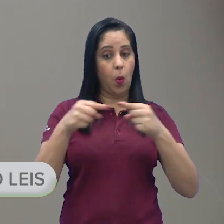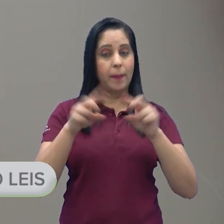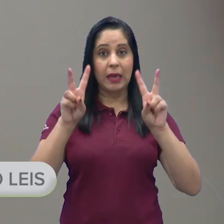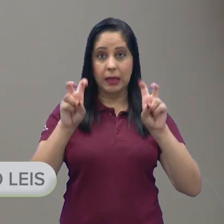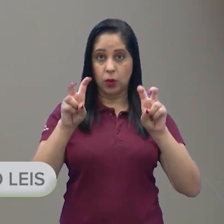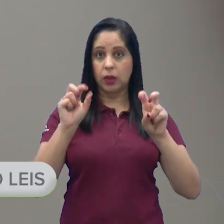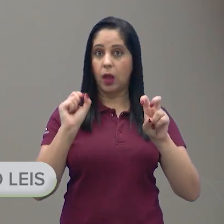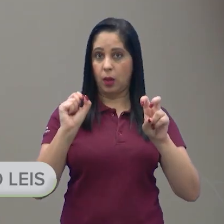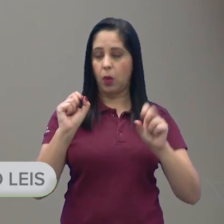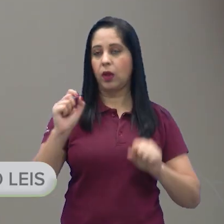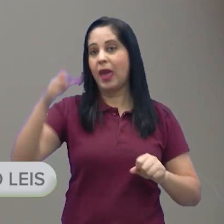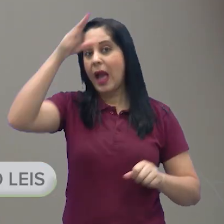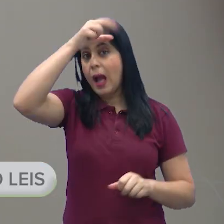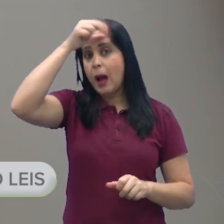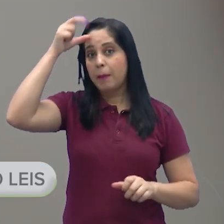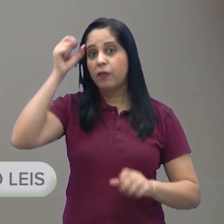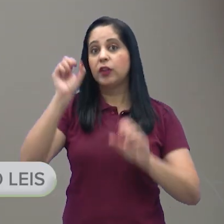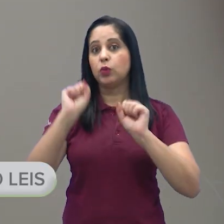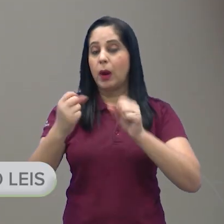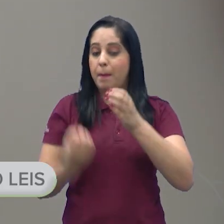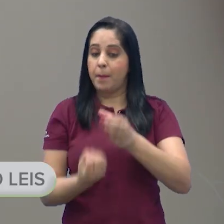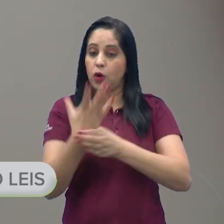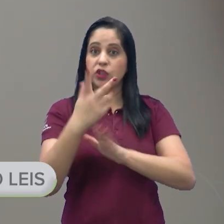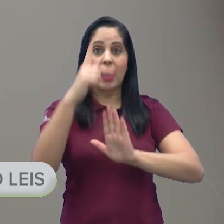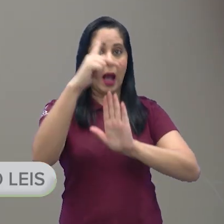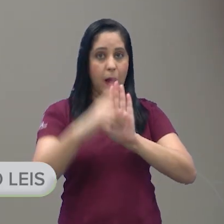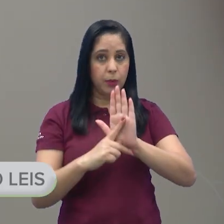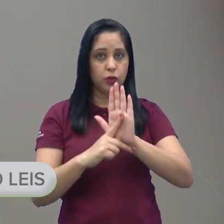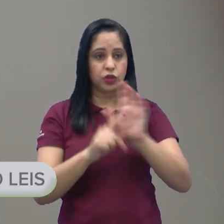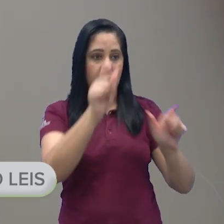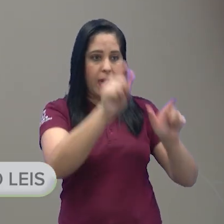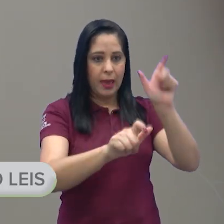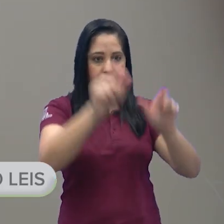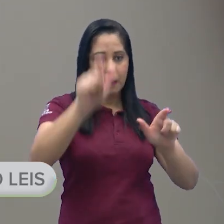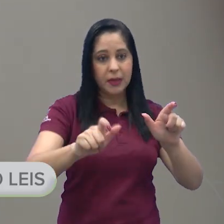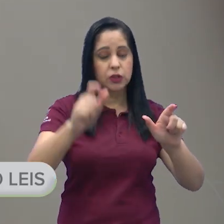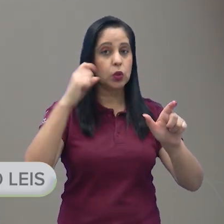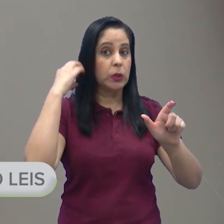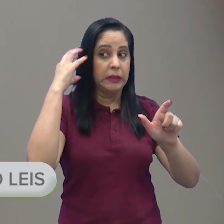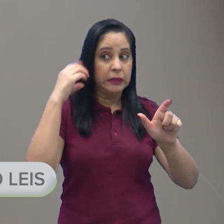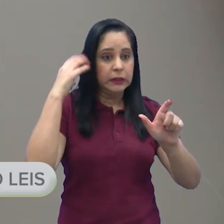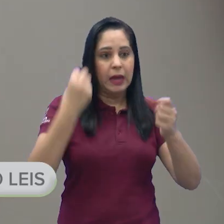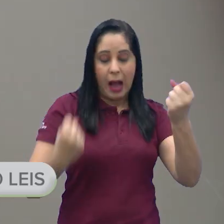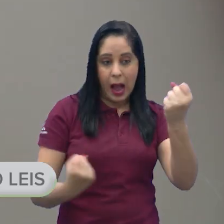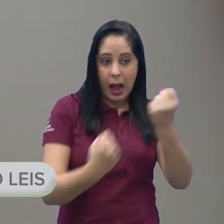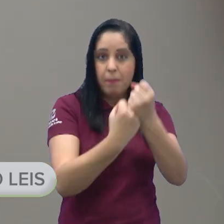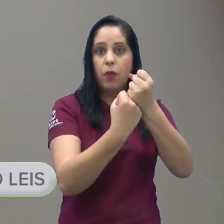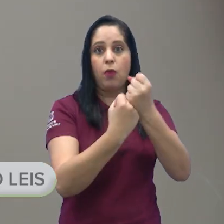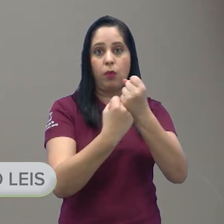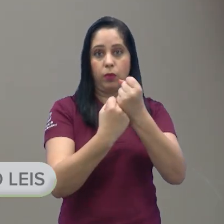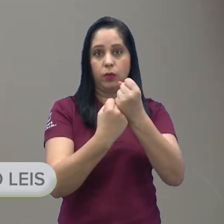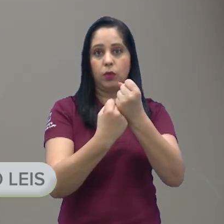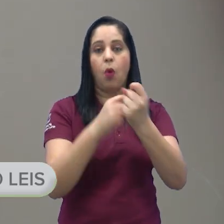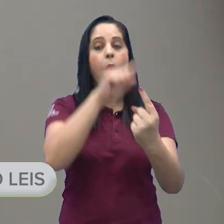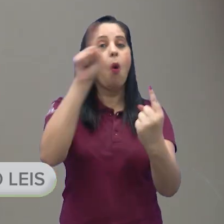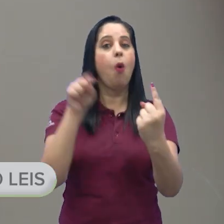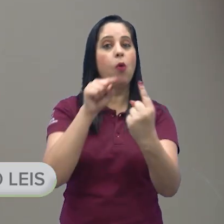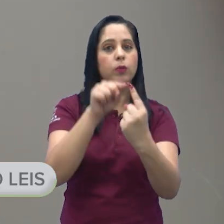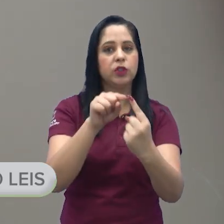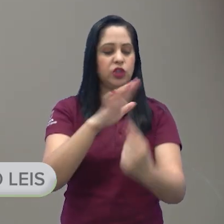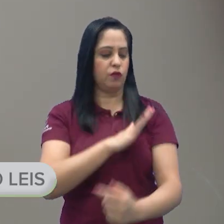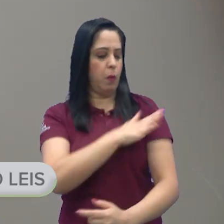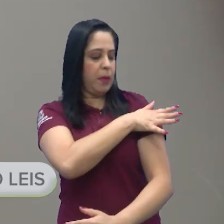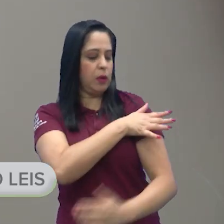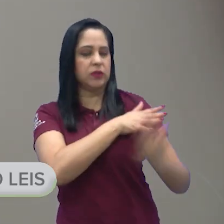Prefeitura a criar programa de apoio às pessoas com esquizofrenia e os seus familiares, com o objetivo de combater o